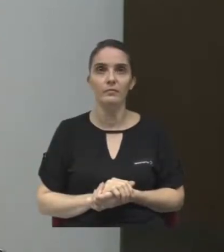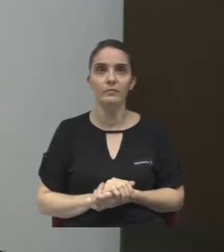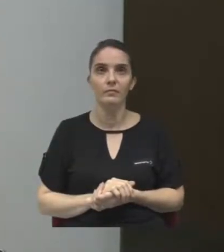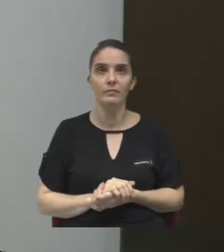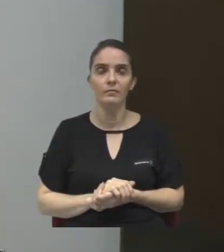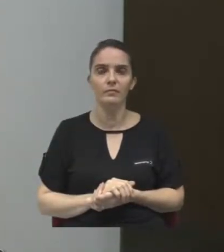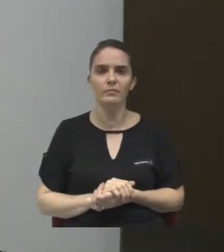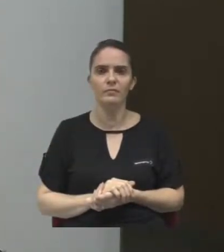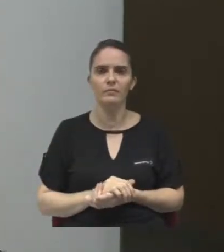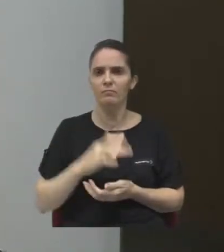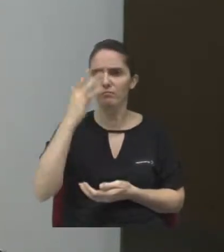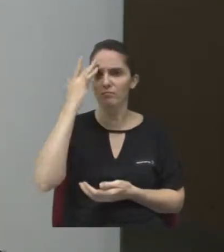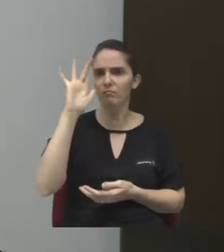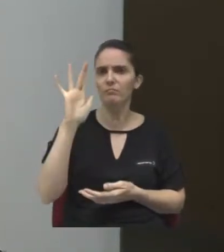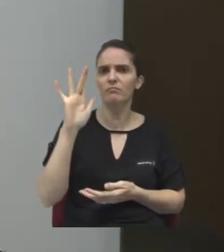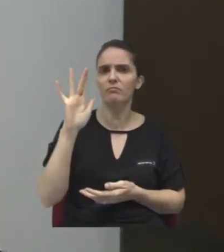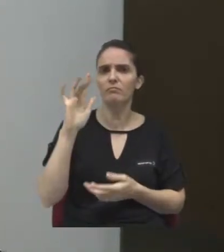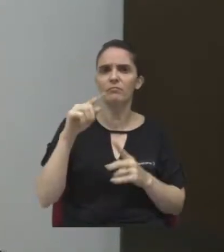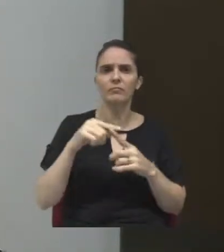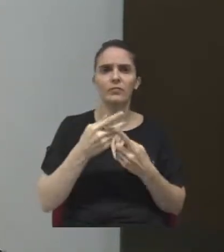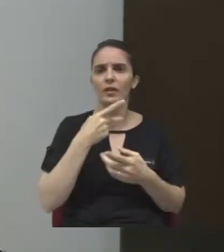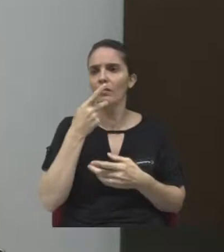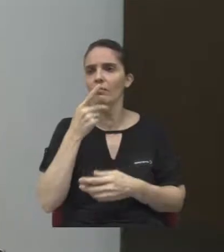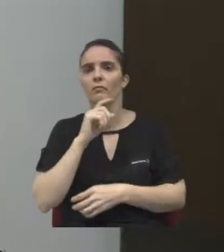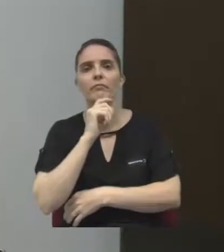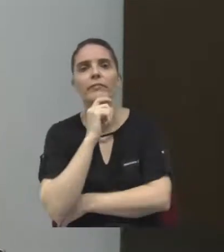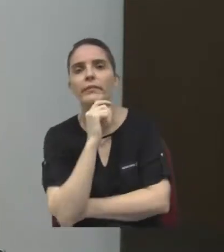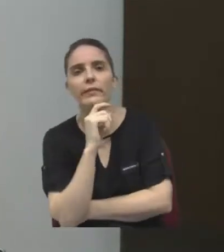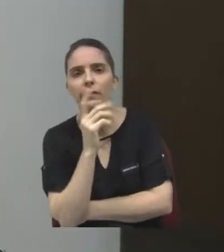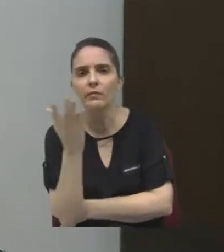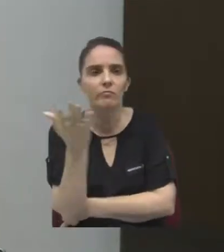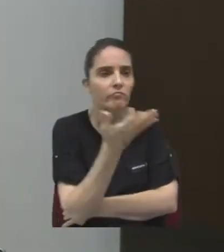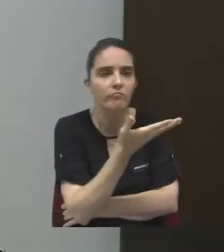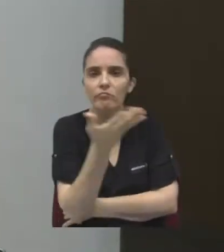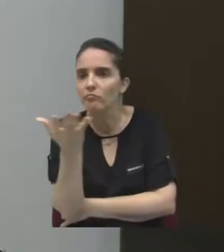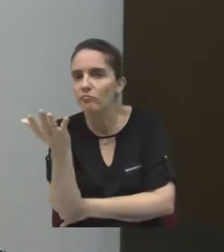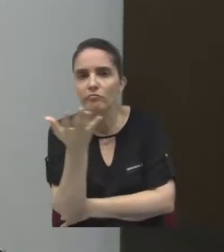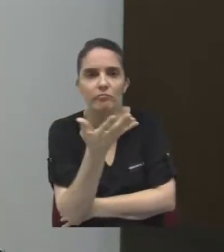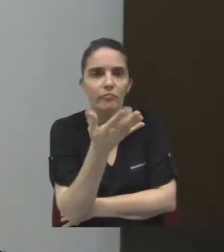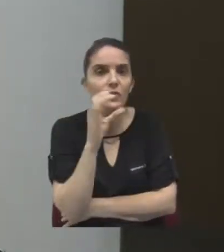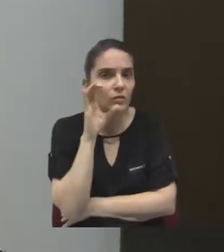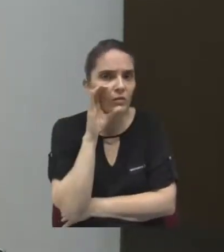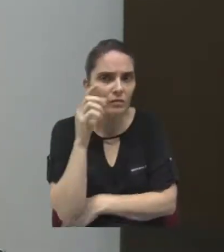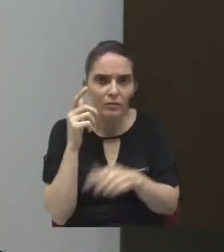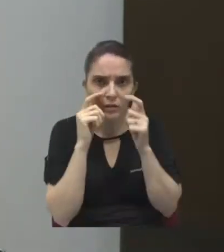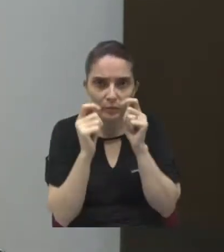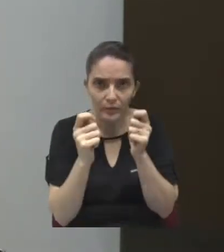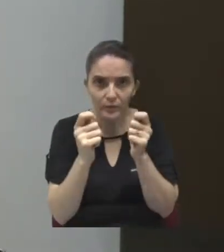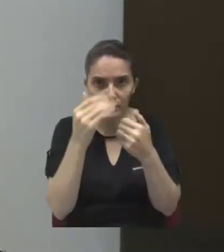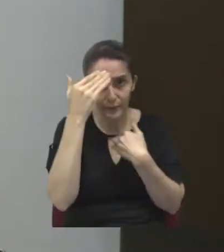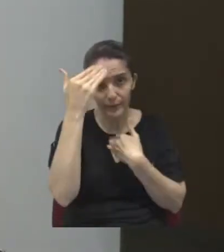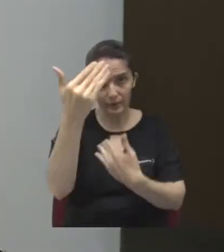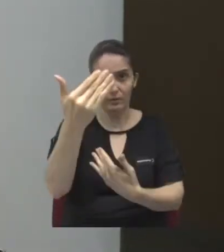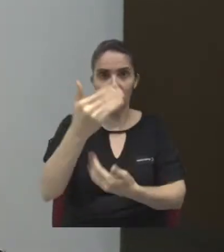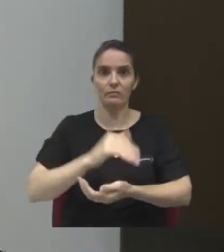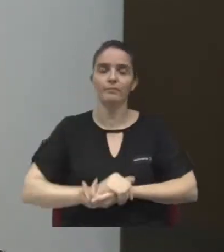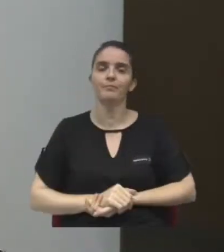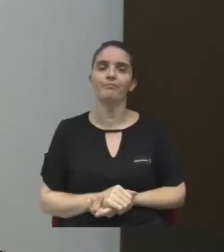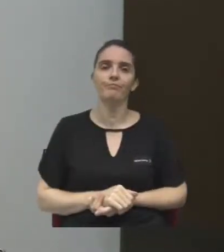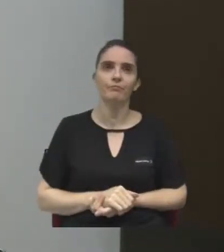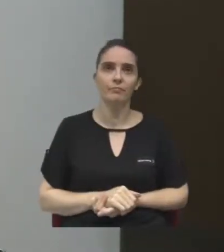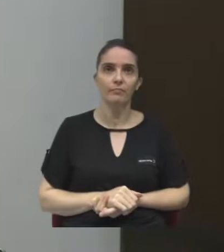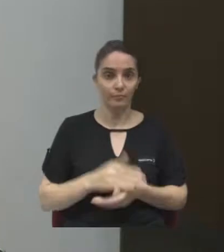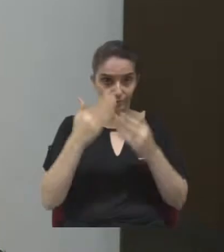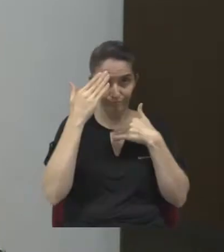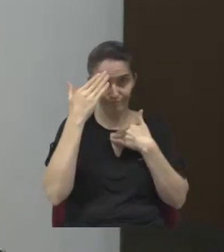eu não sei, mas eu acho que eu não estou falando para ninguém, gente. Constância, você está prestando atenção em mim, obrigada. Então,